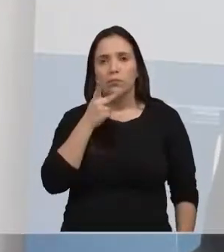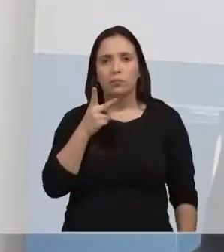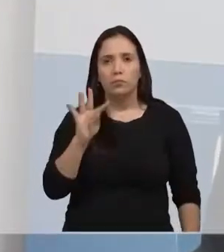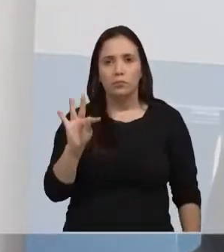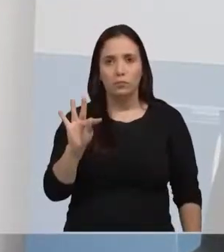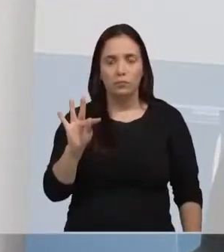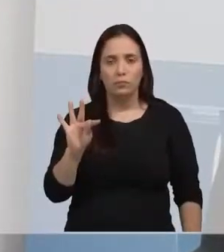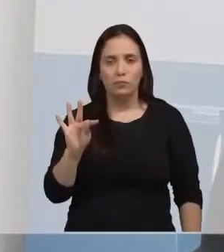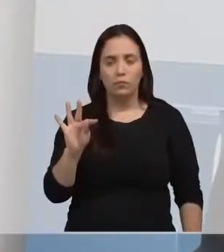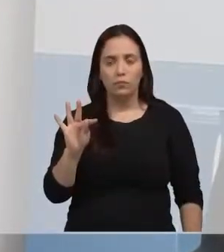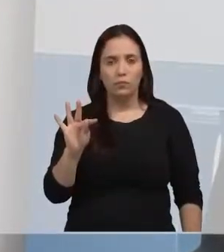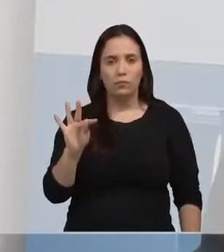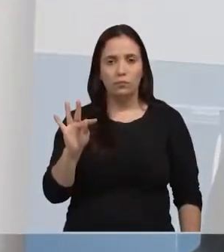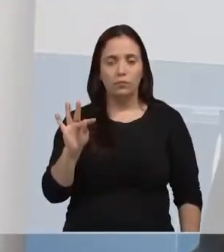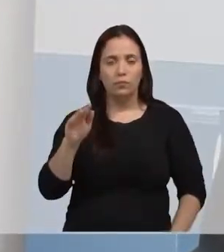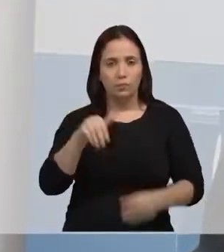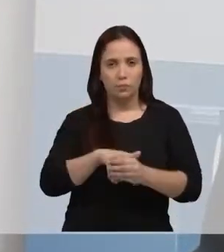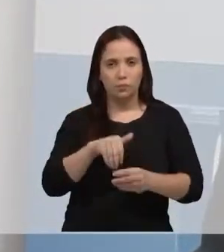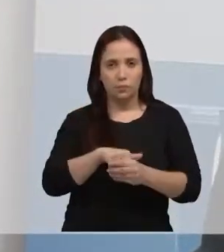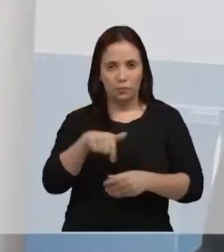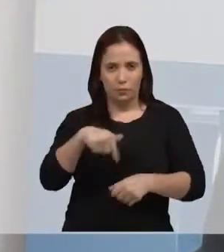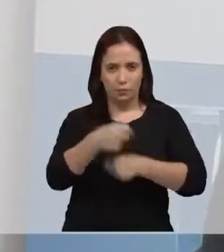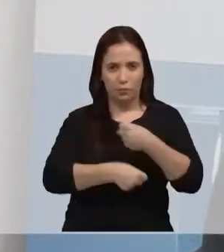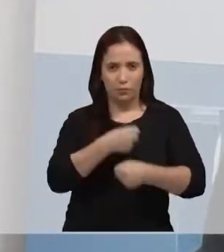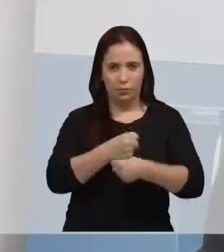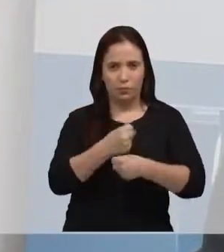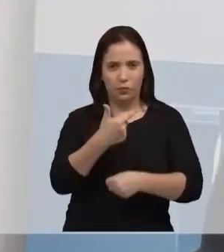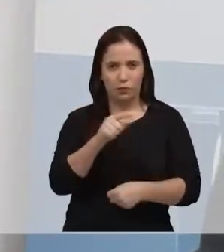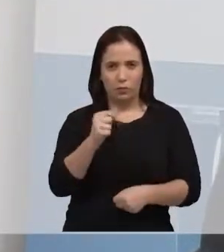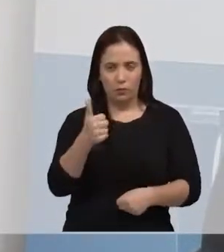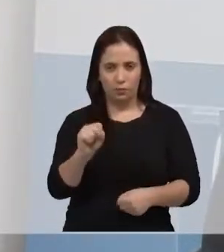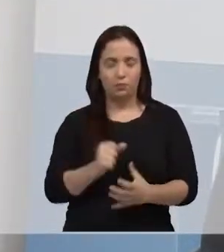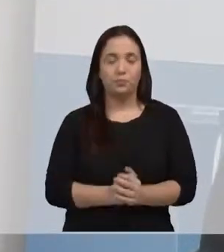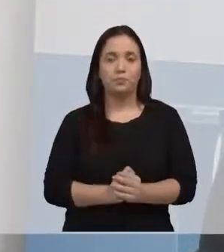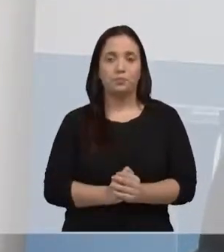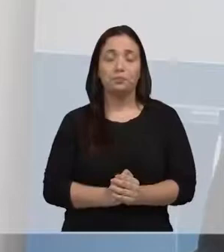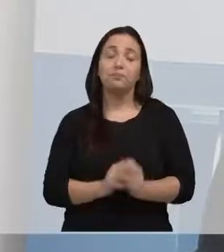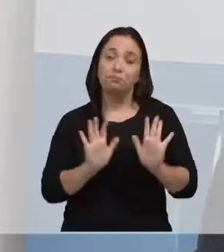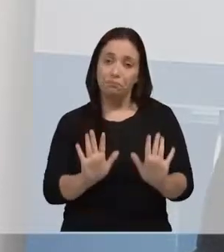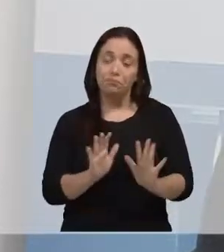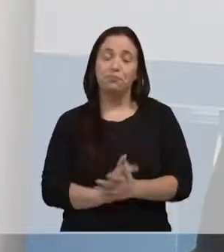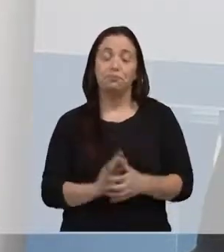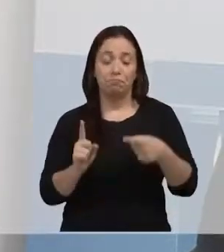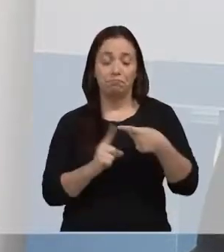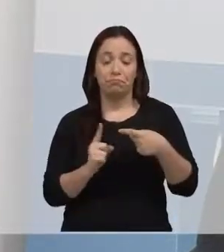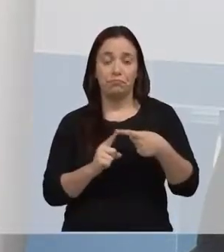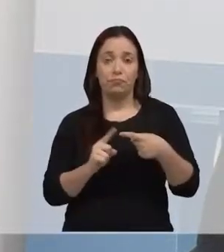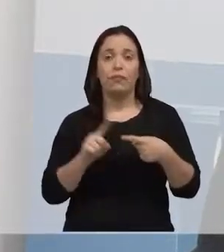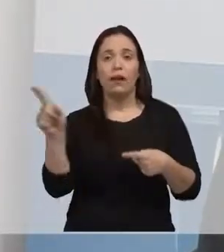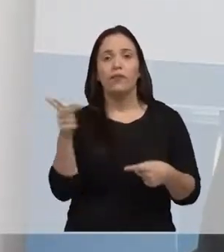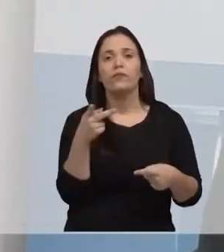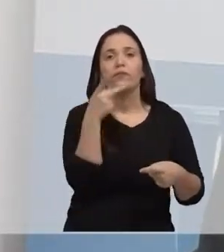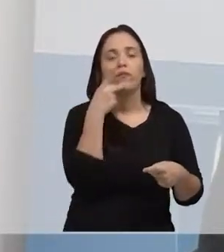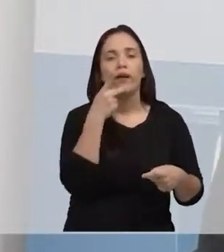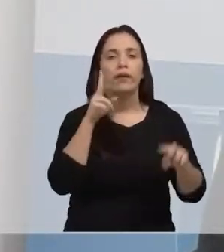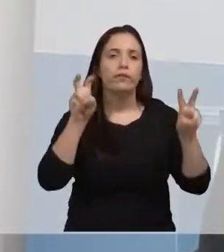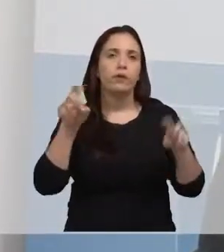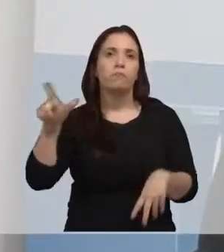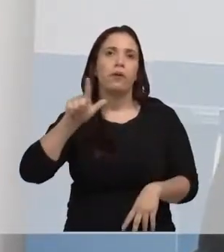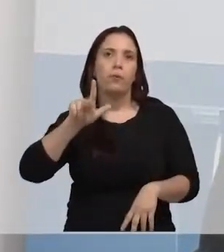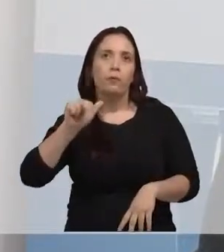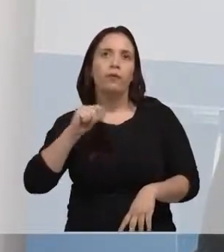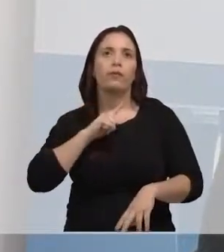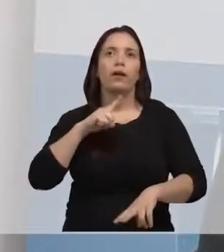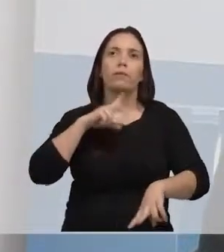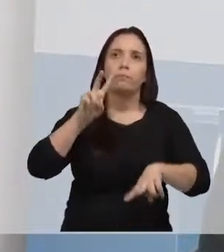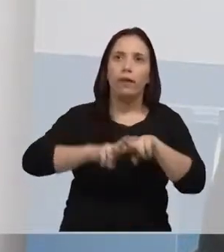PT para a eleição desse ano? Primeiro, ele insiste na história do preso político, tudo bem, isso é um